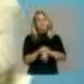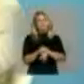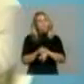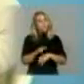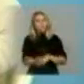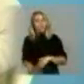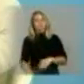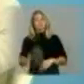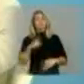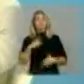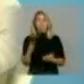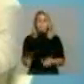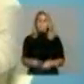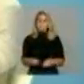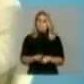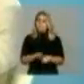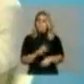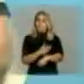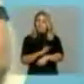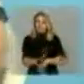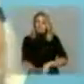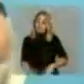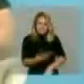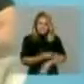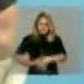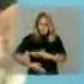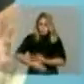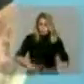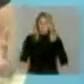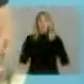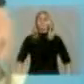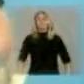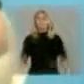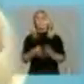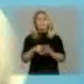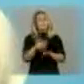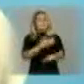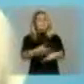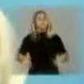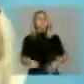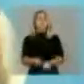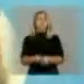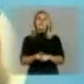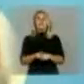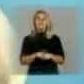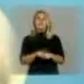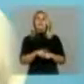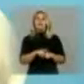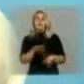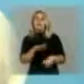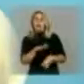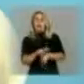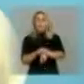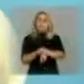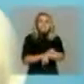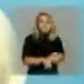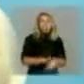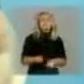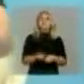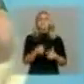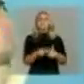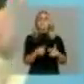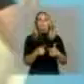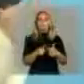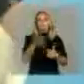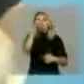criança sequelada, amputando o pé, né? Criança com sequela, que é uma crueldade. Então, assim, Hanseníase é uma doença de adulto. Por causa do tempo de incubação dela é muito longo. Se